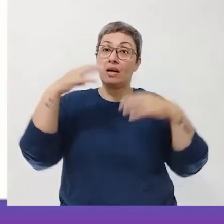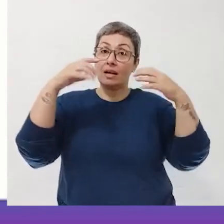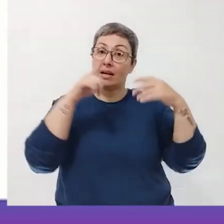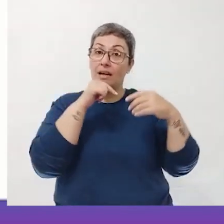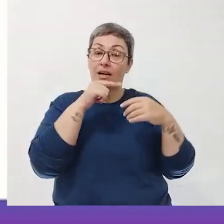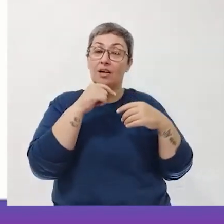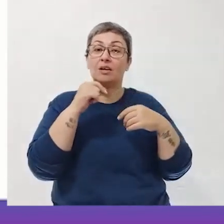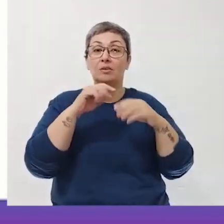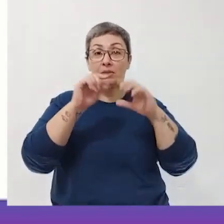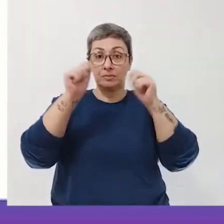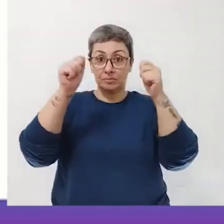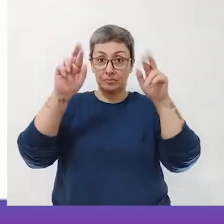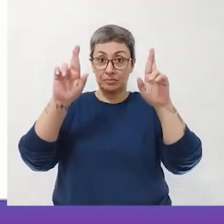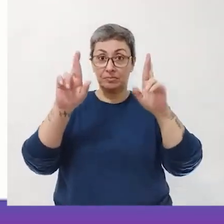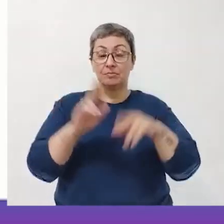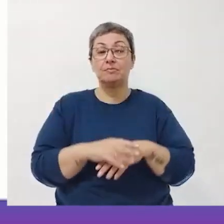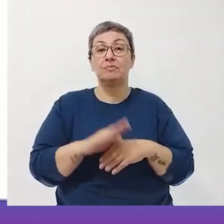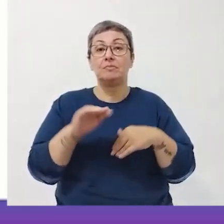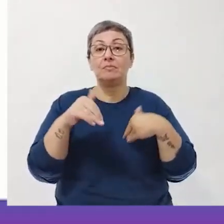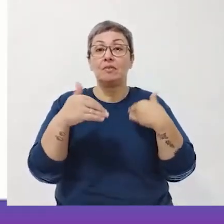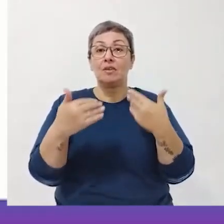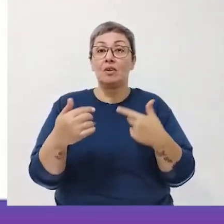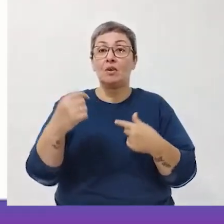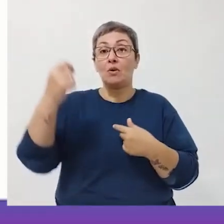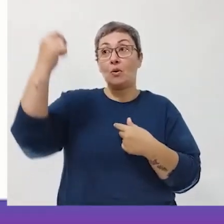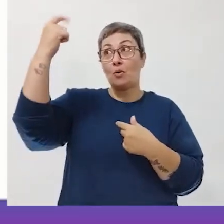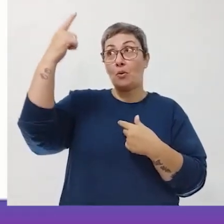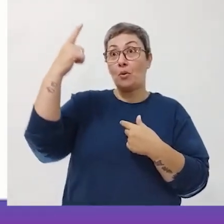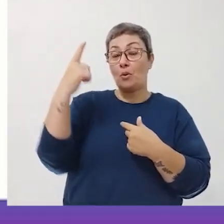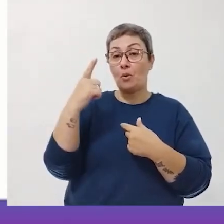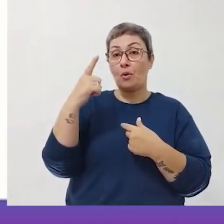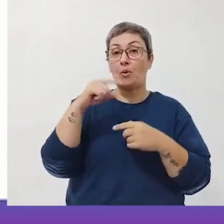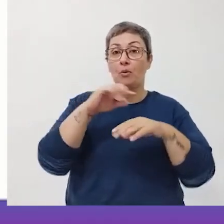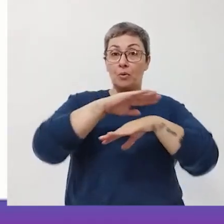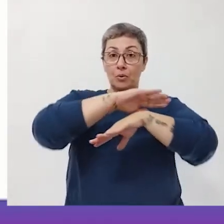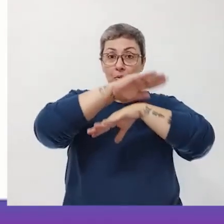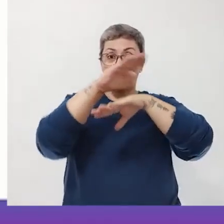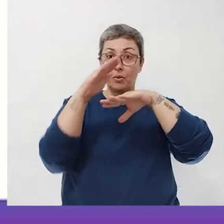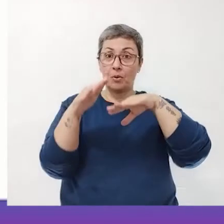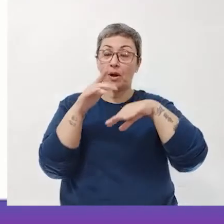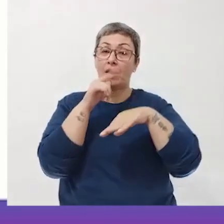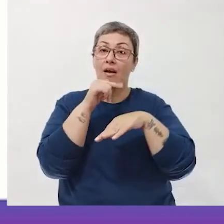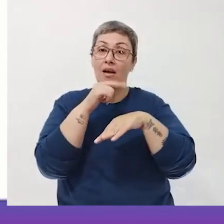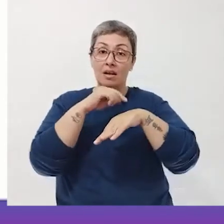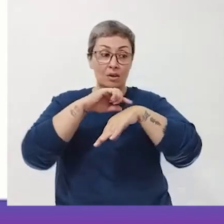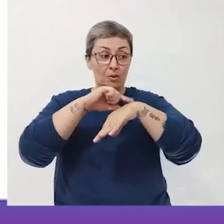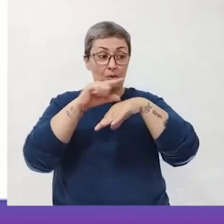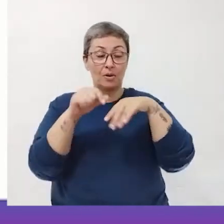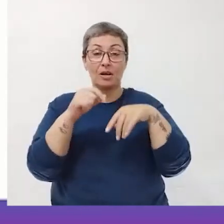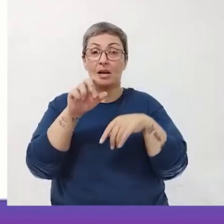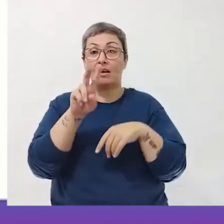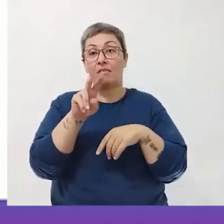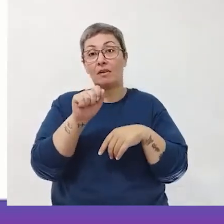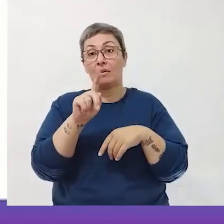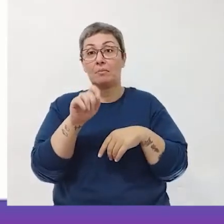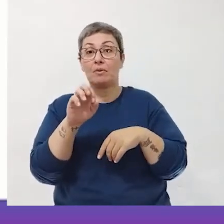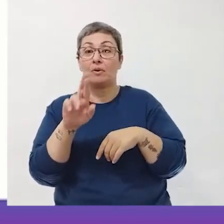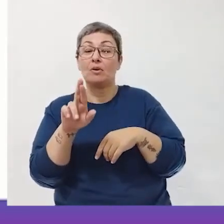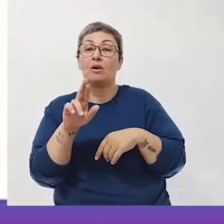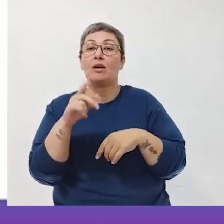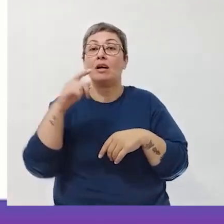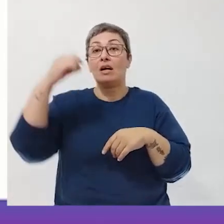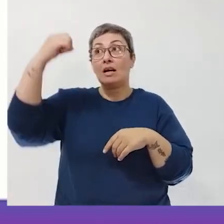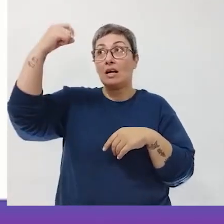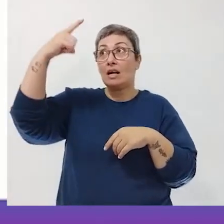suspensa no ar. Quando um raio de sol bate na borda de uma gota d'água ou de vapor, a luz branca